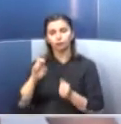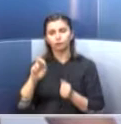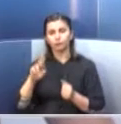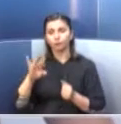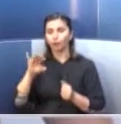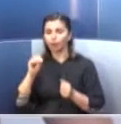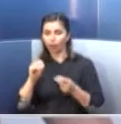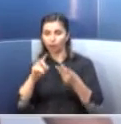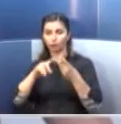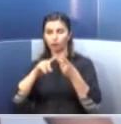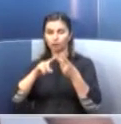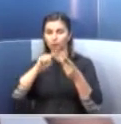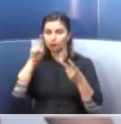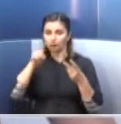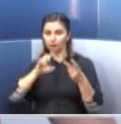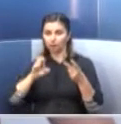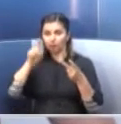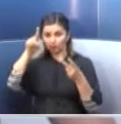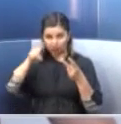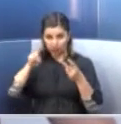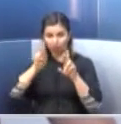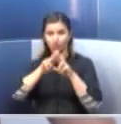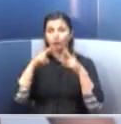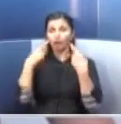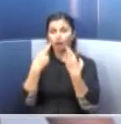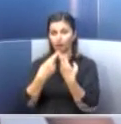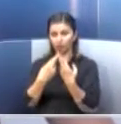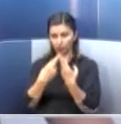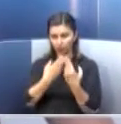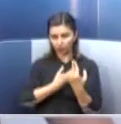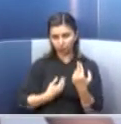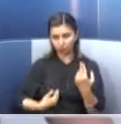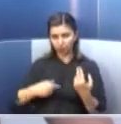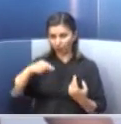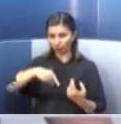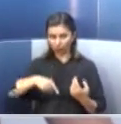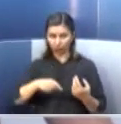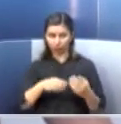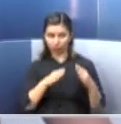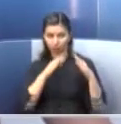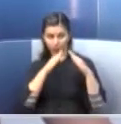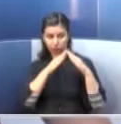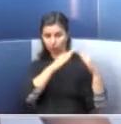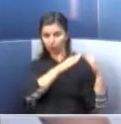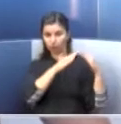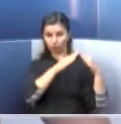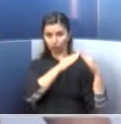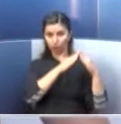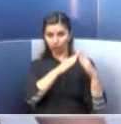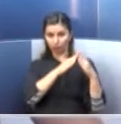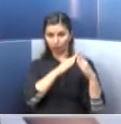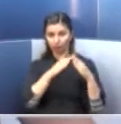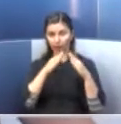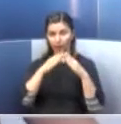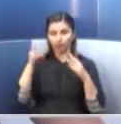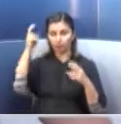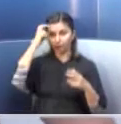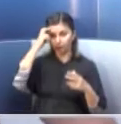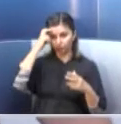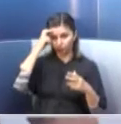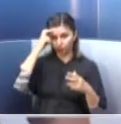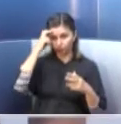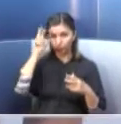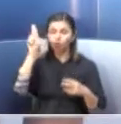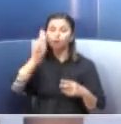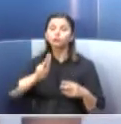União, da nossa audiência que foi promovida aqui na Casa da Cultura, do uso e parcelamento do solo. Foi uma